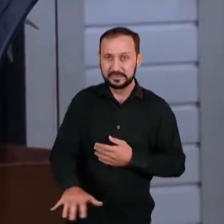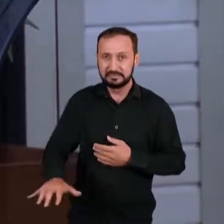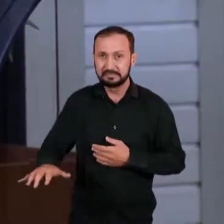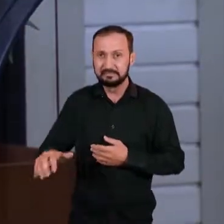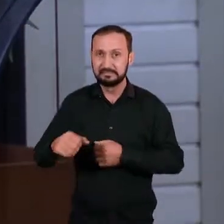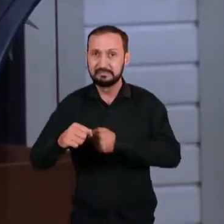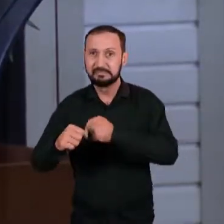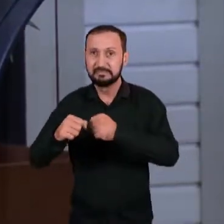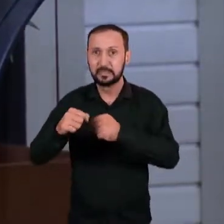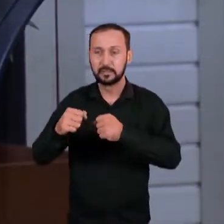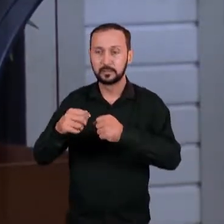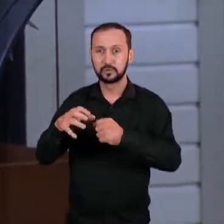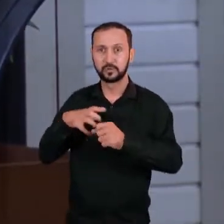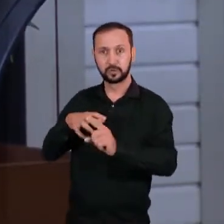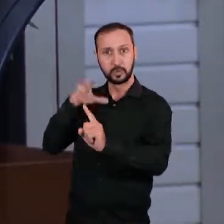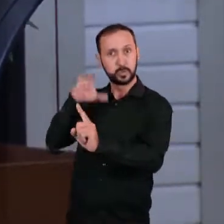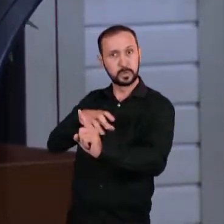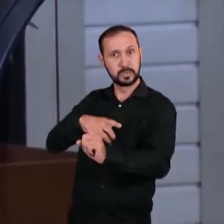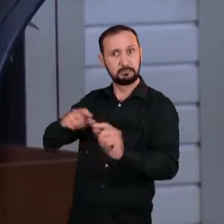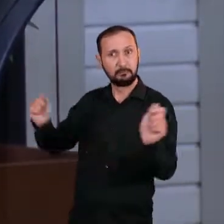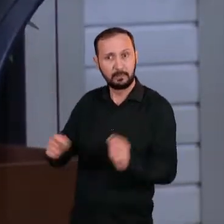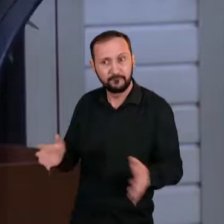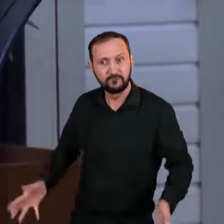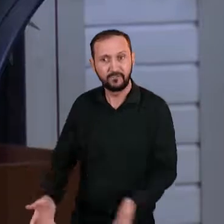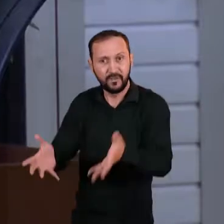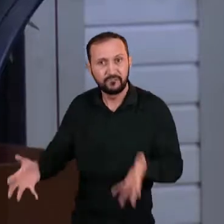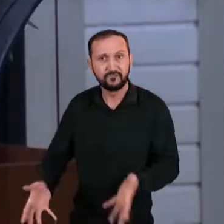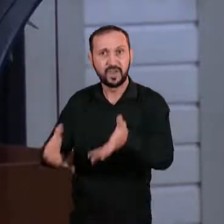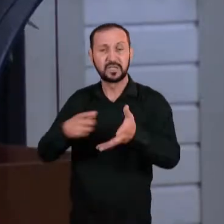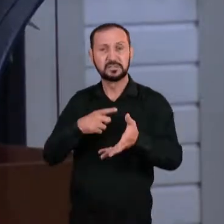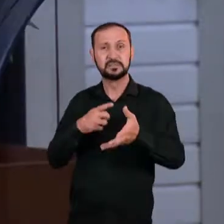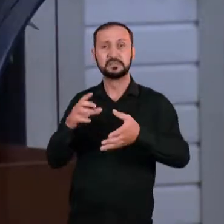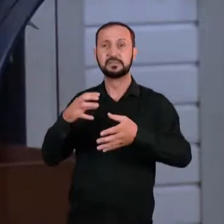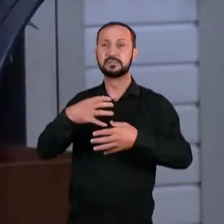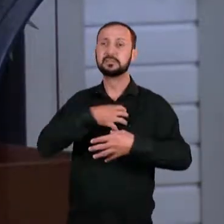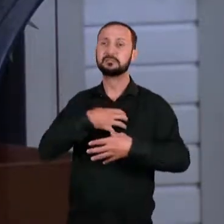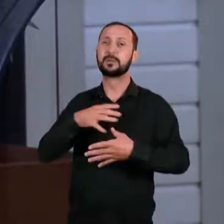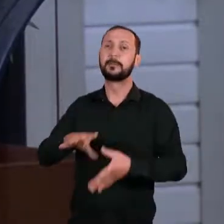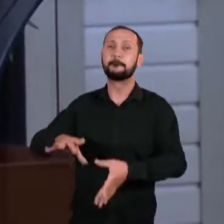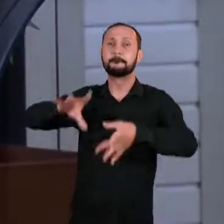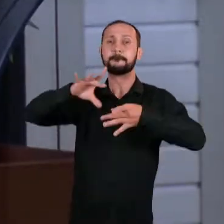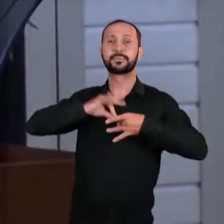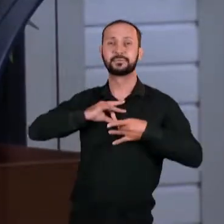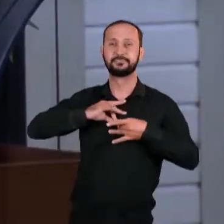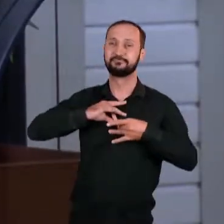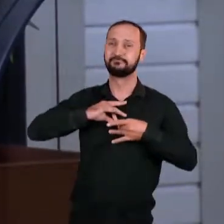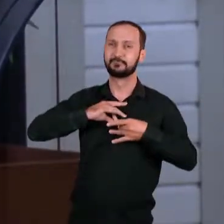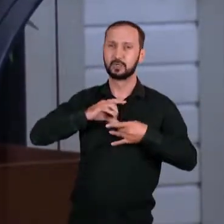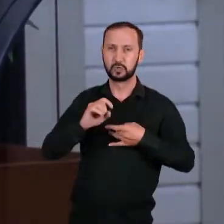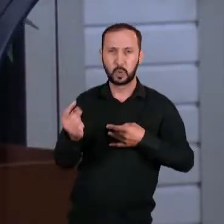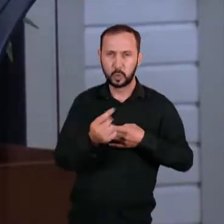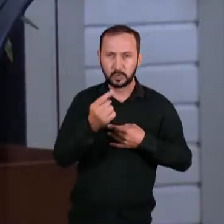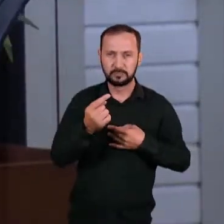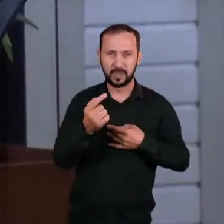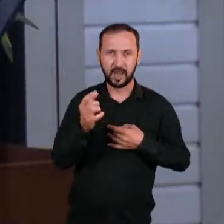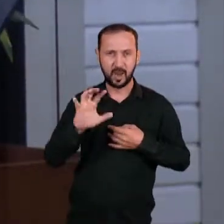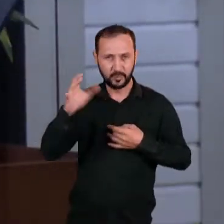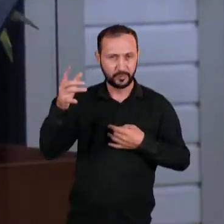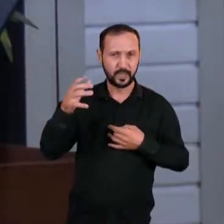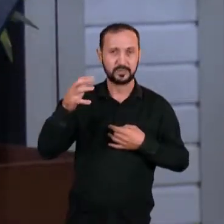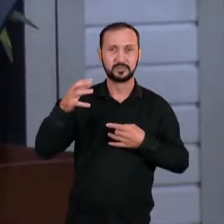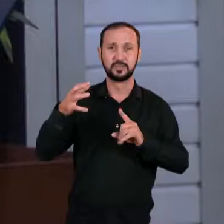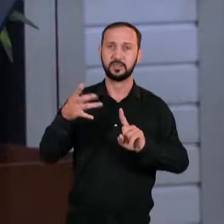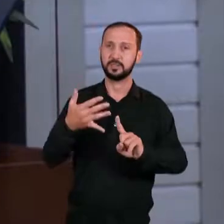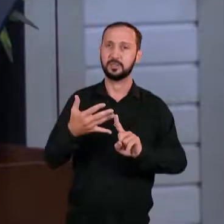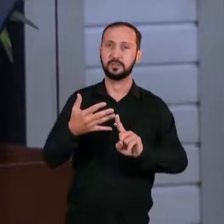por uma cobrança de competência, né, de uma cobrança de perfeição muito grande. Mas isso por si só não leva ao síndrome de burnout. Então, o que